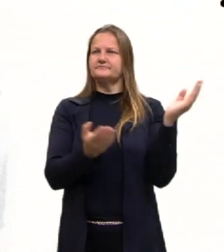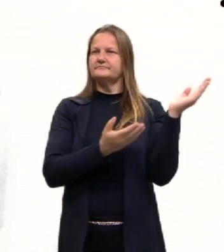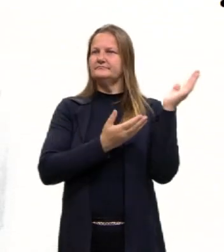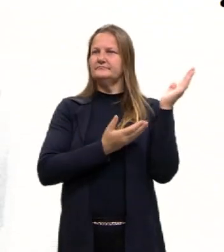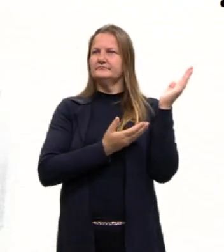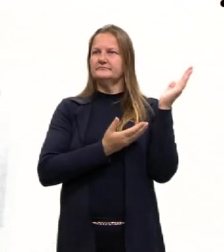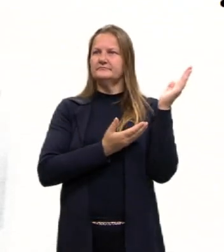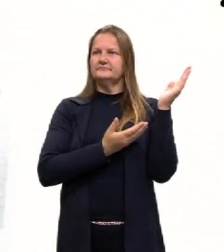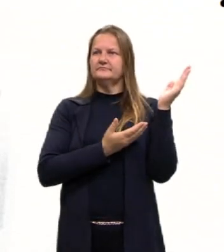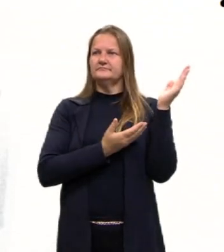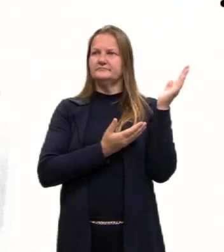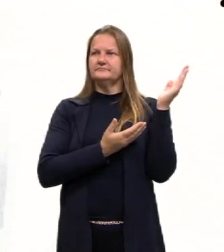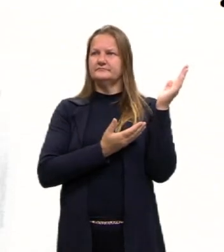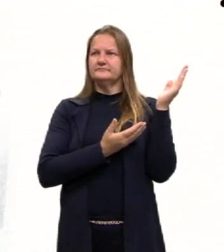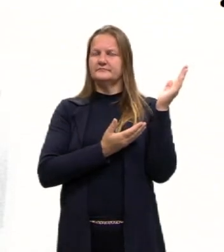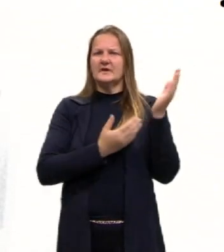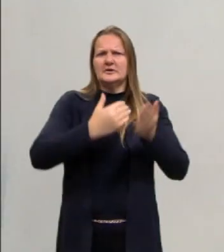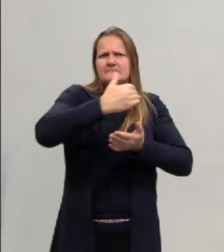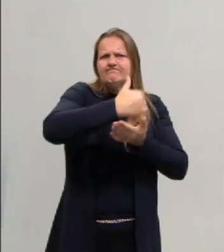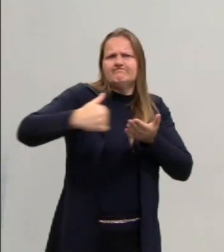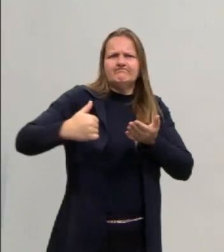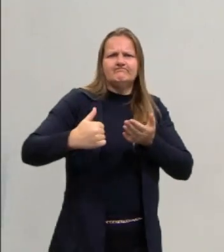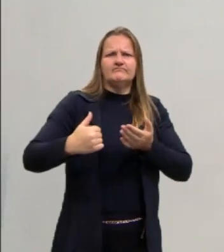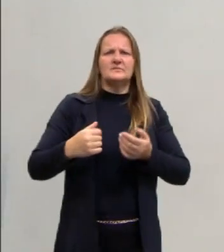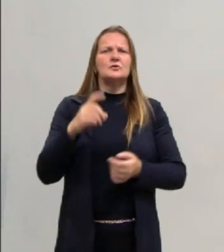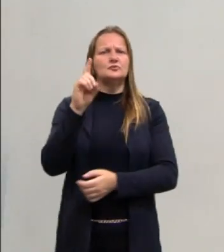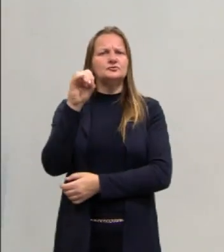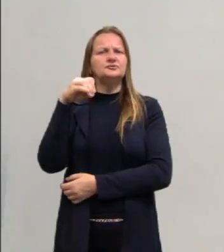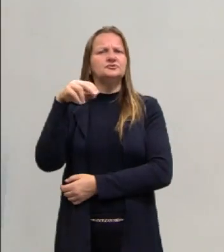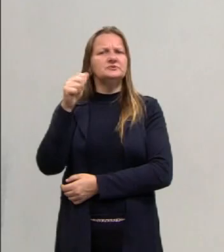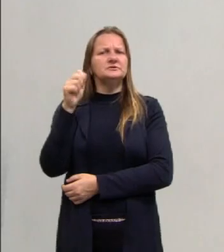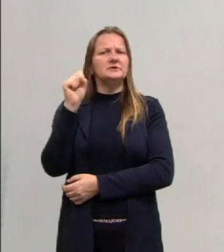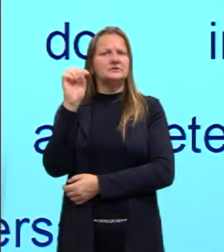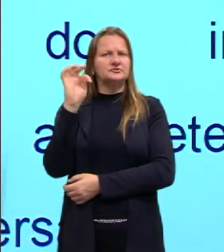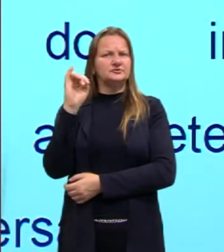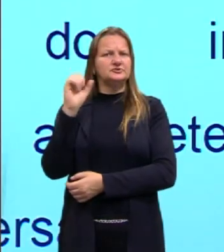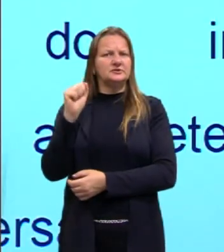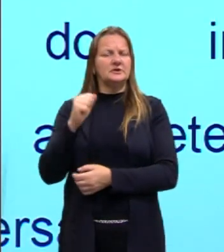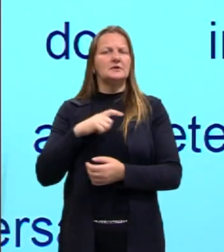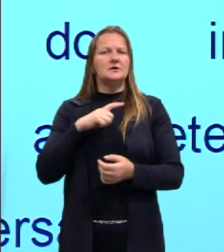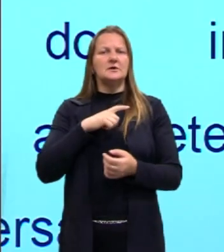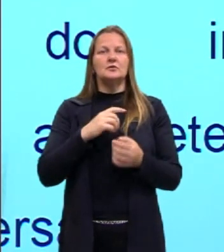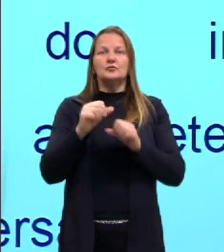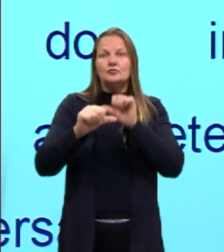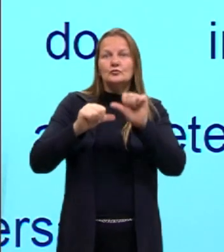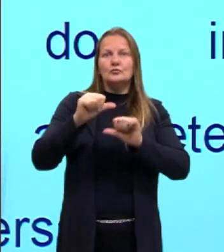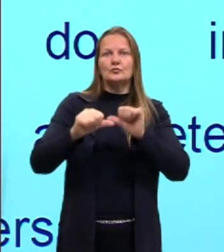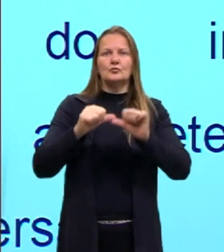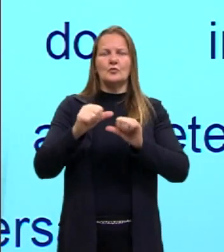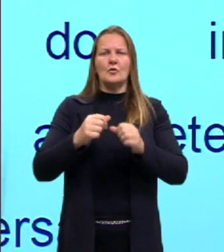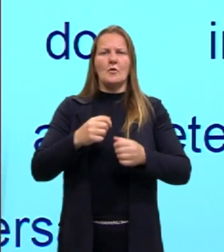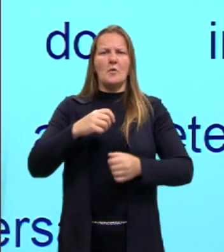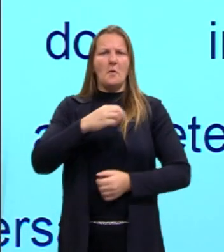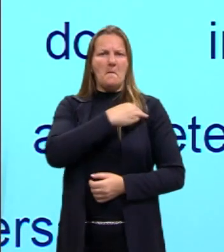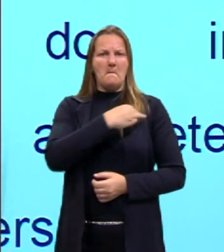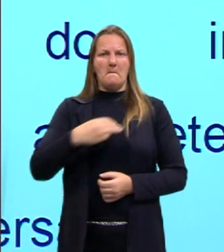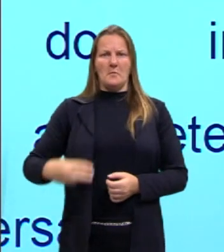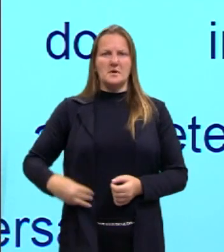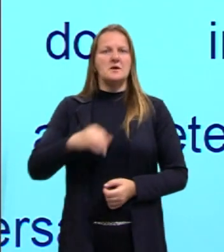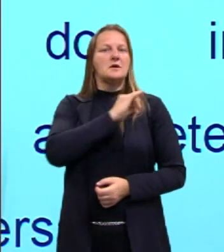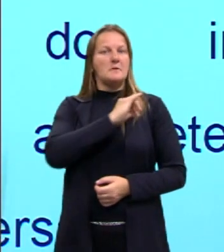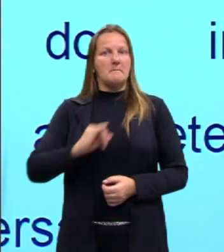época né então eles tiram a dinastia acabam a dia King eles acabam com a monarquia na China